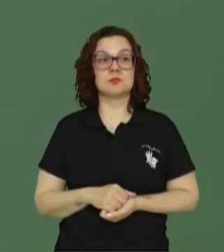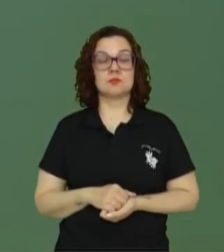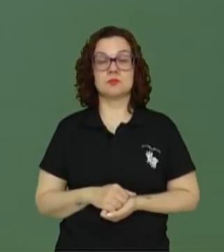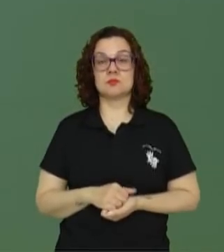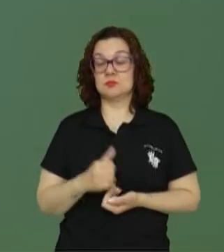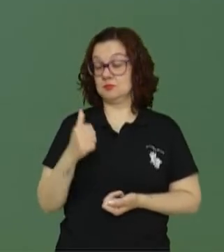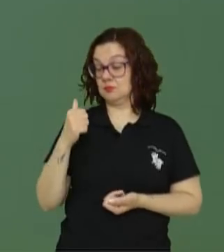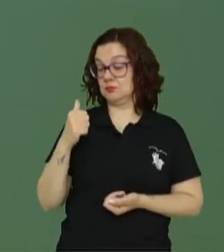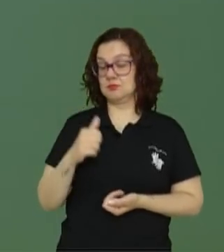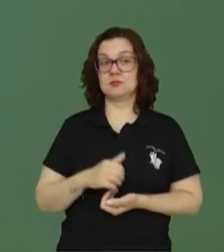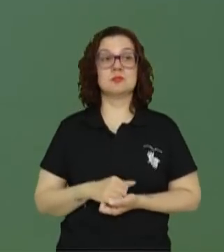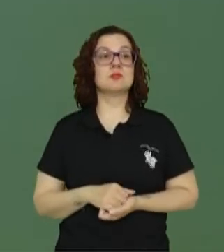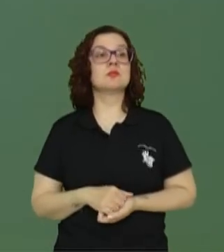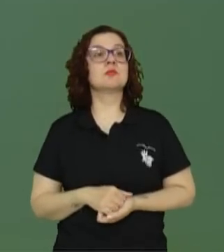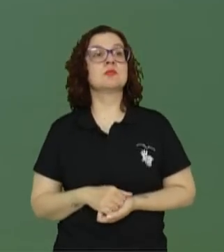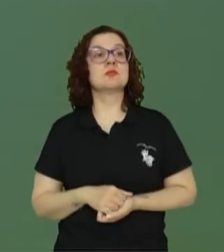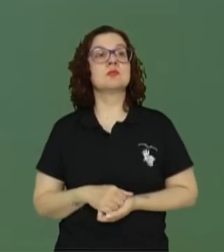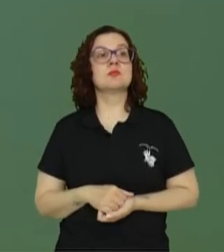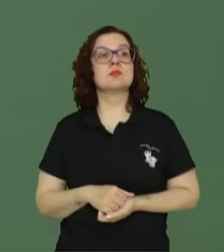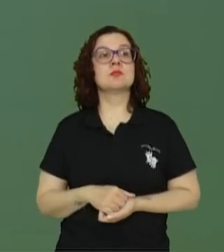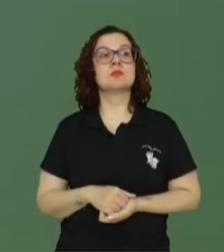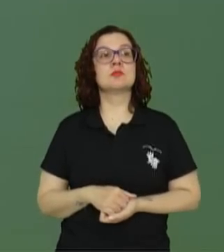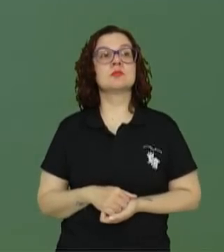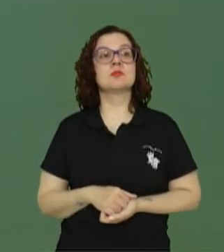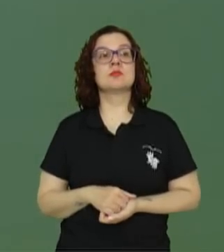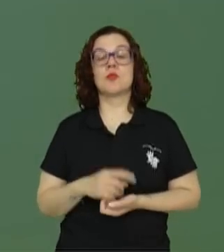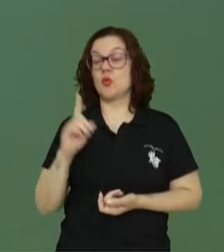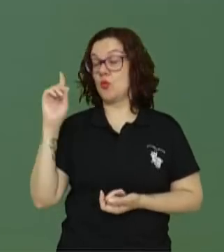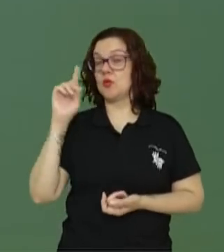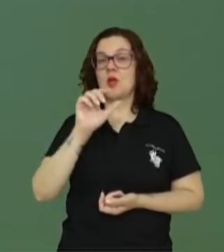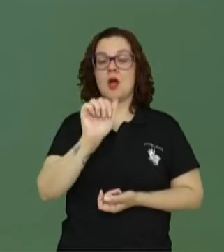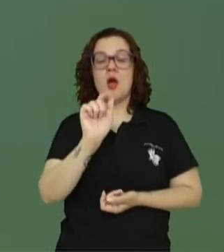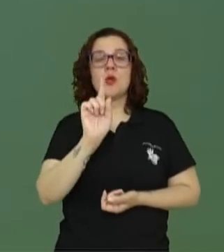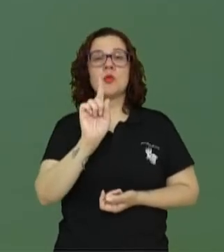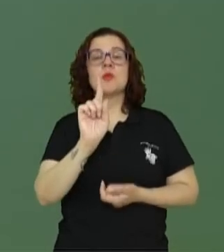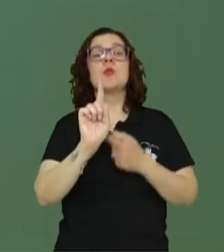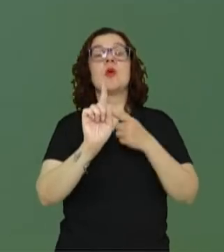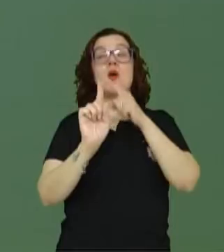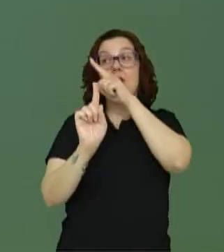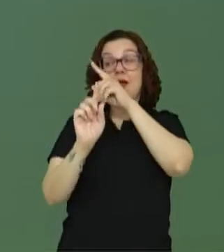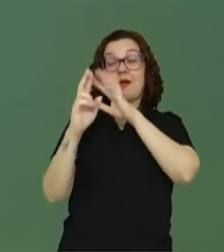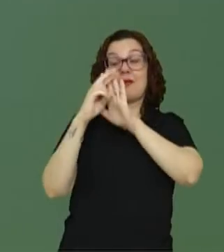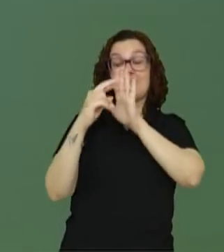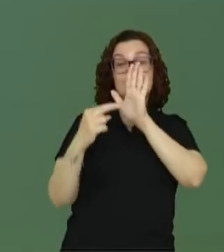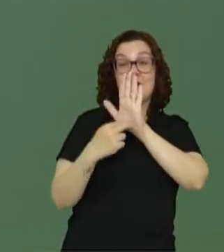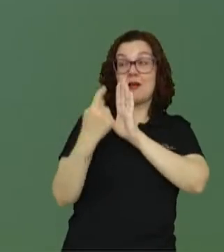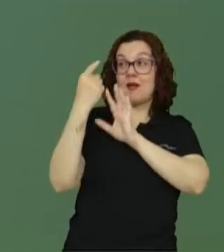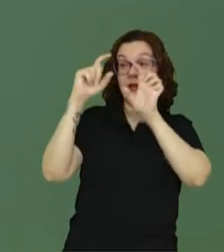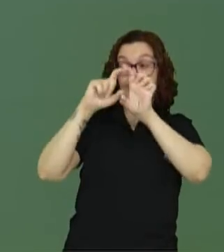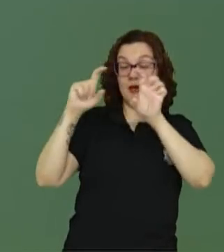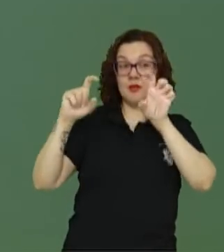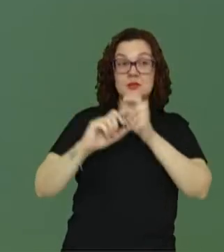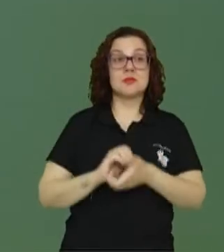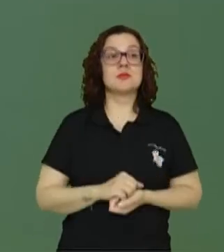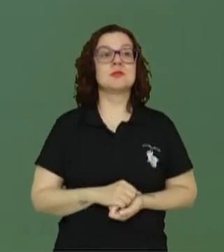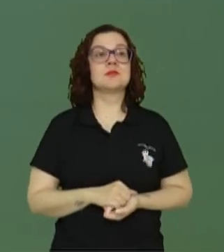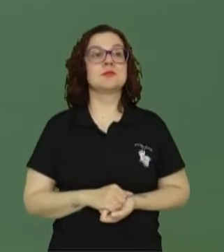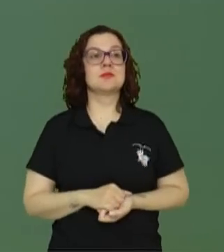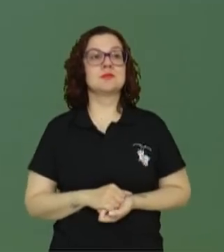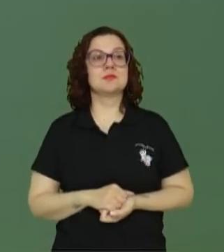A2 igual a... Quanto vale o meu A1? Foi dado, ó. Tá aqui no enunciado do exercício.